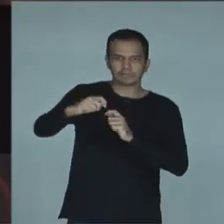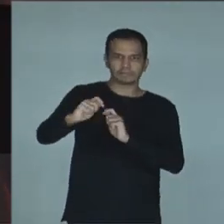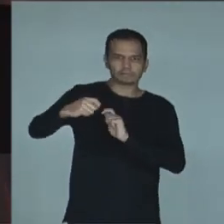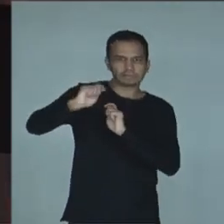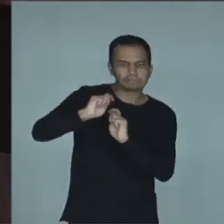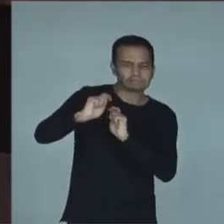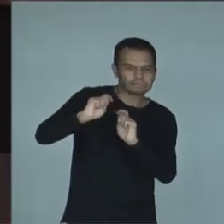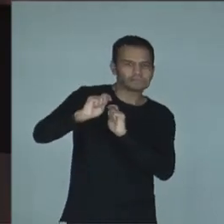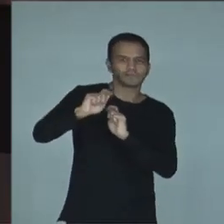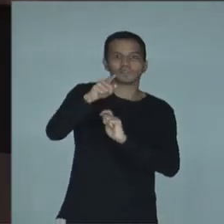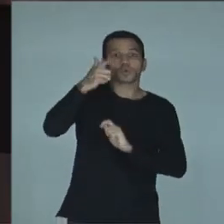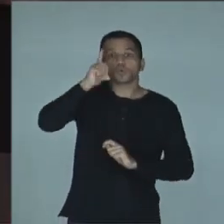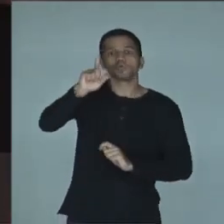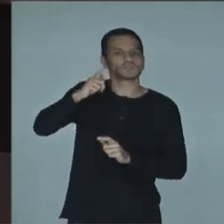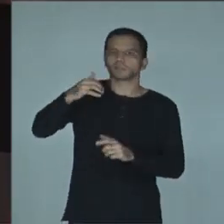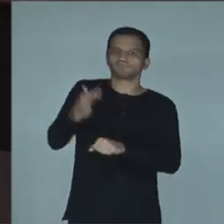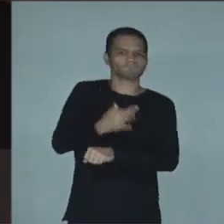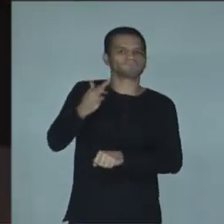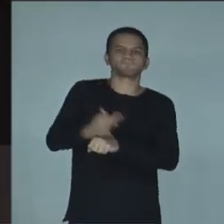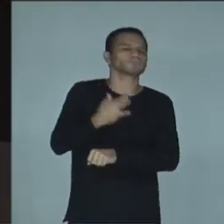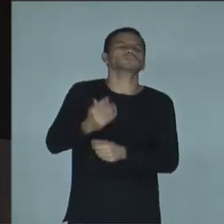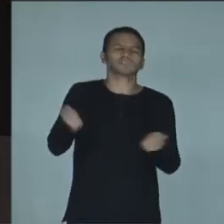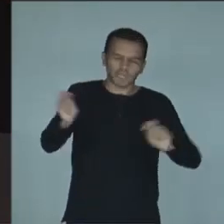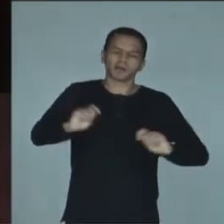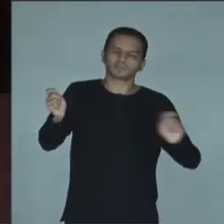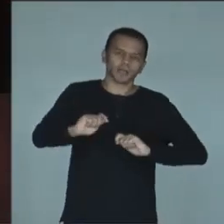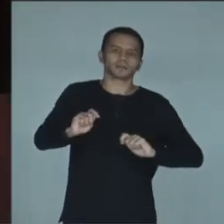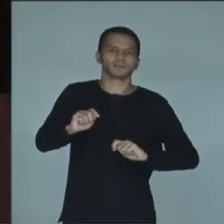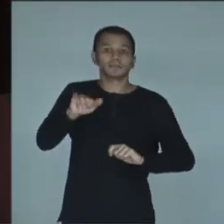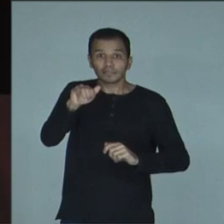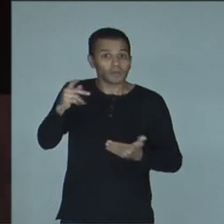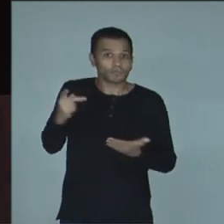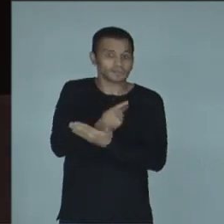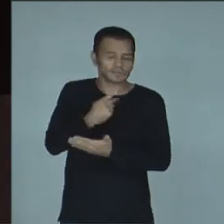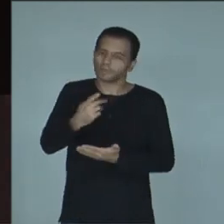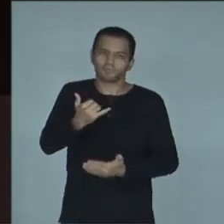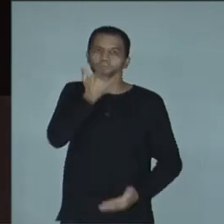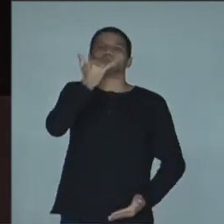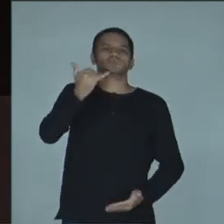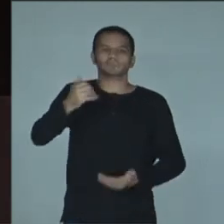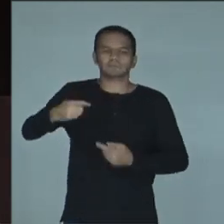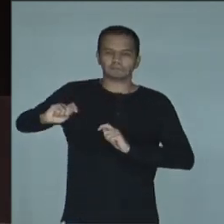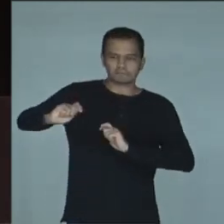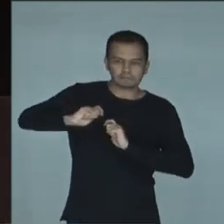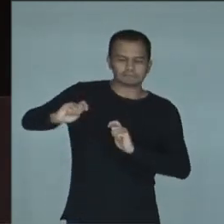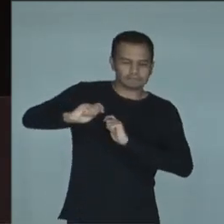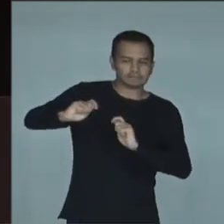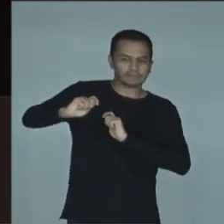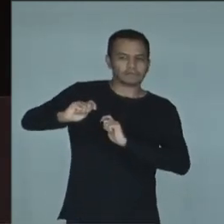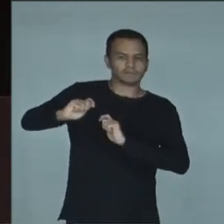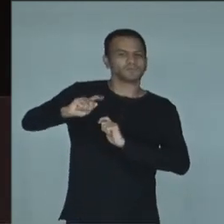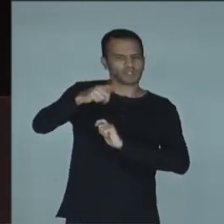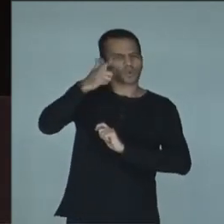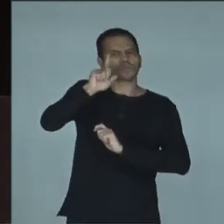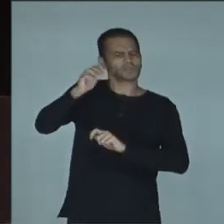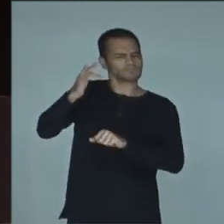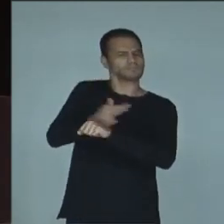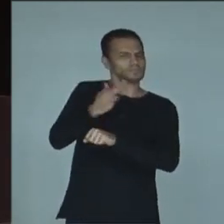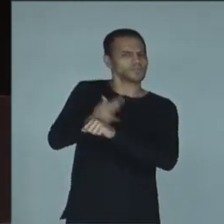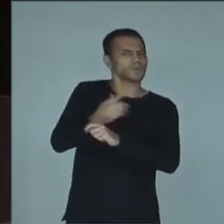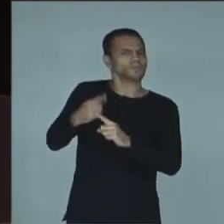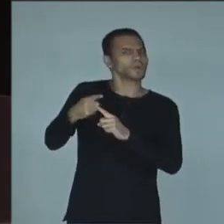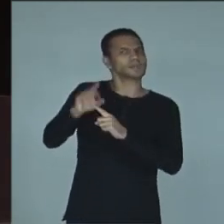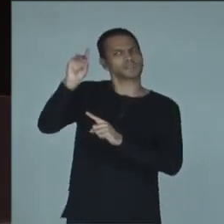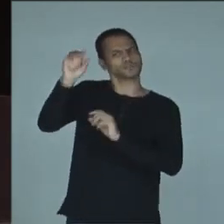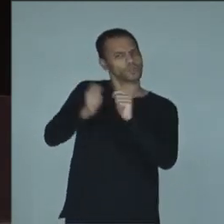com a tentação vai vir o escape bom então querido para de fugir de Deus tem pecado vai com o pecado